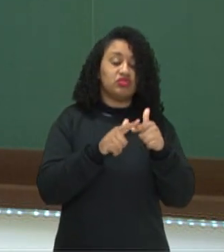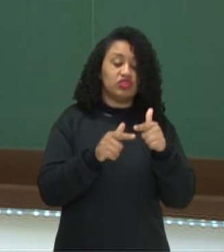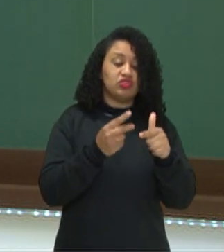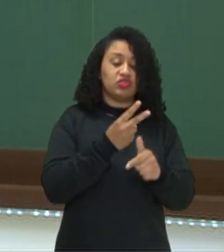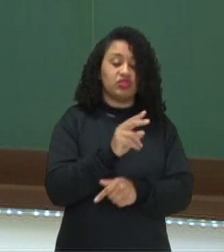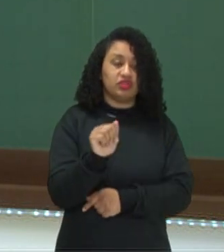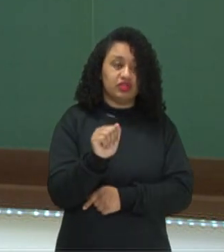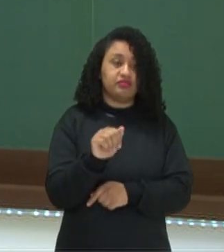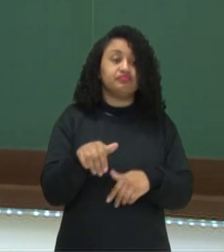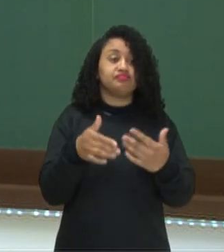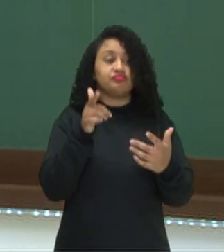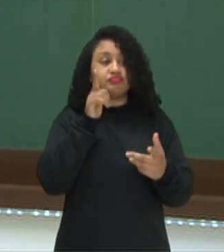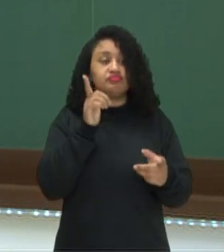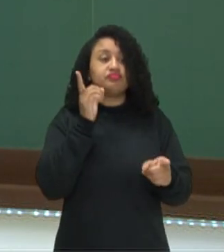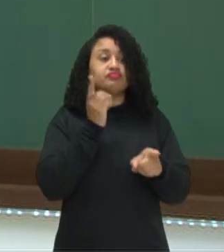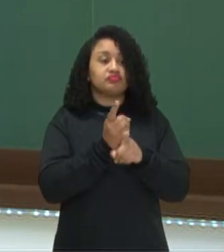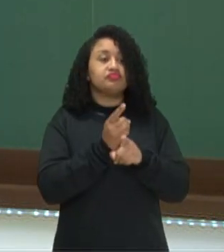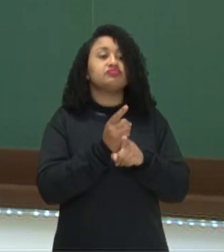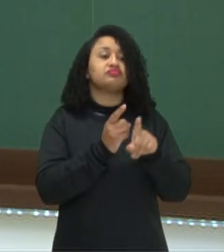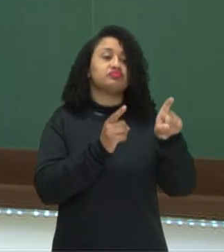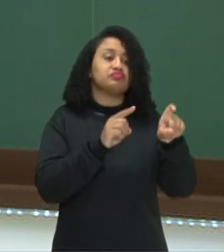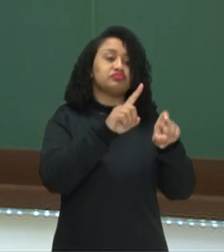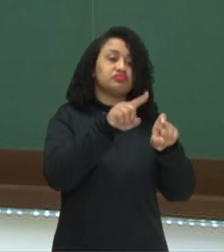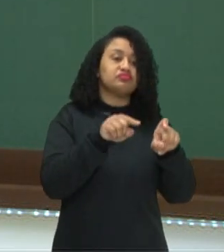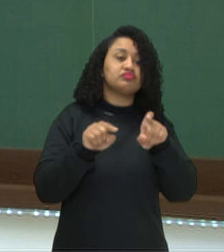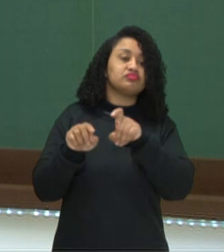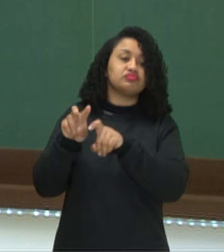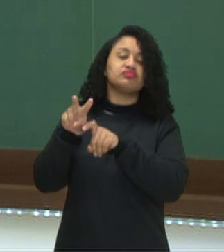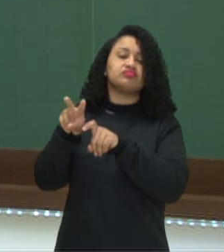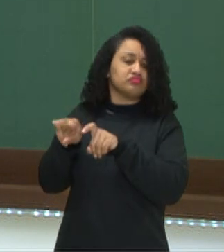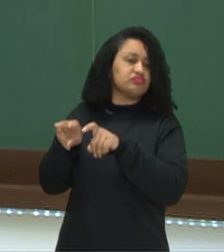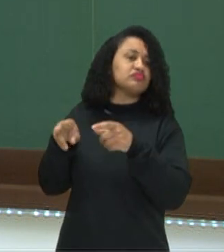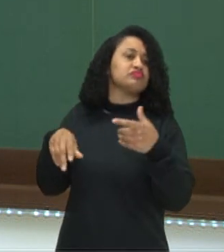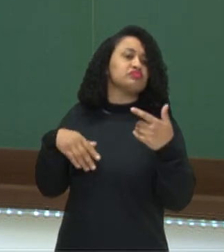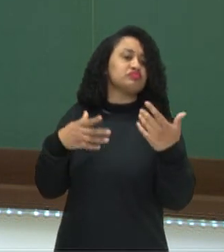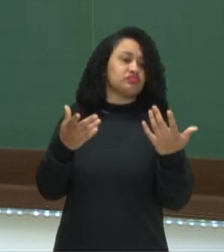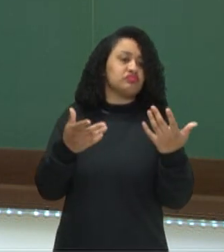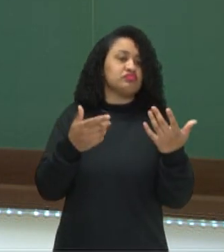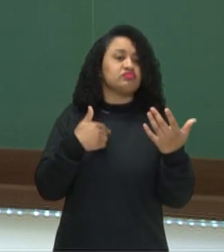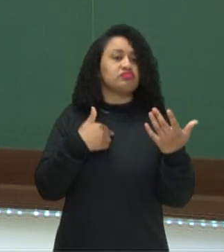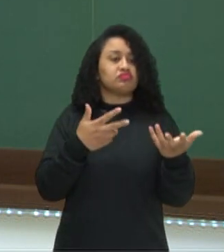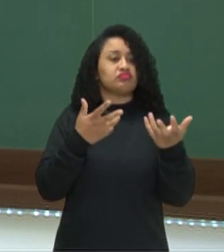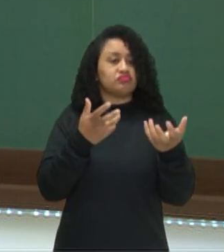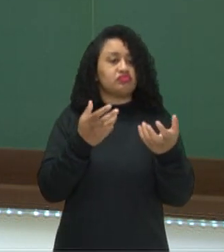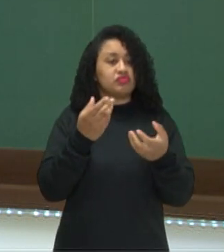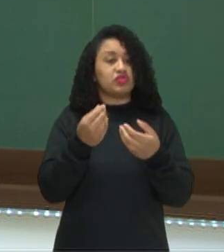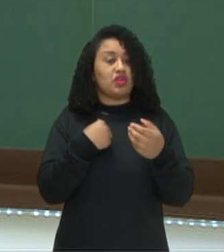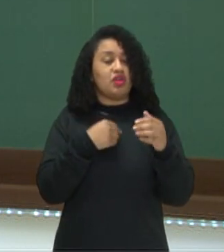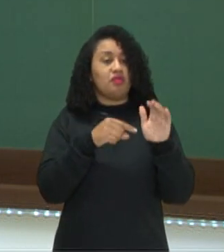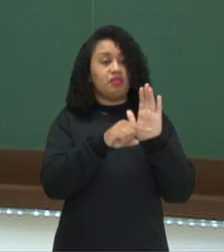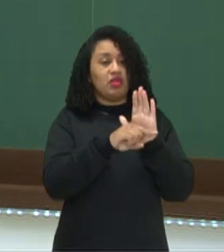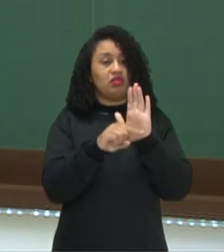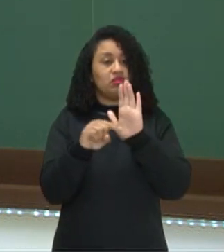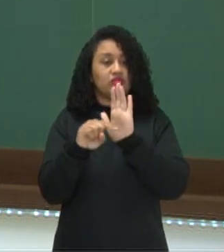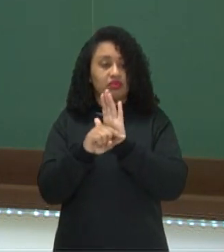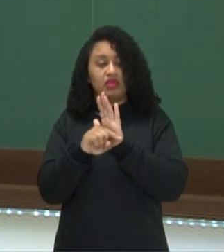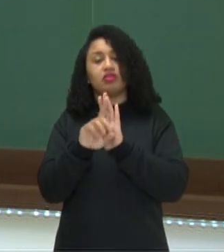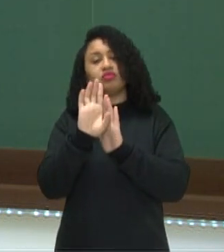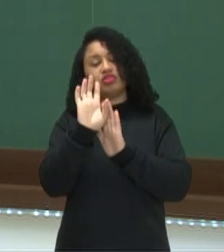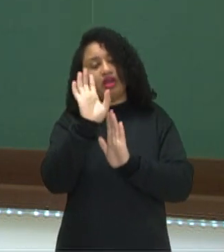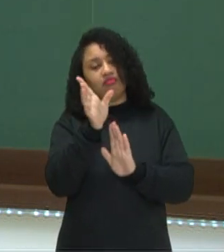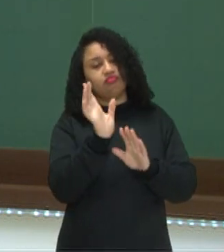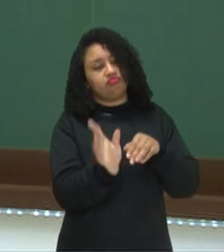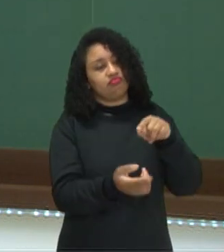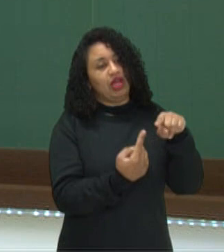E conseguimos encontrar o x' e o x²'. Então, menos com menos daqui ficou